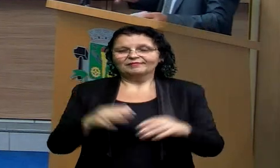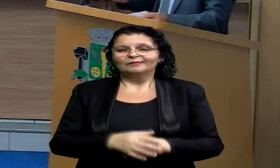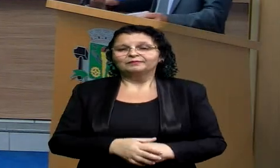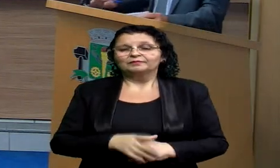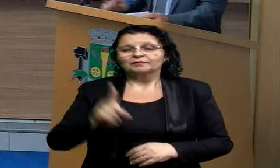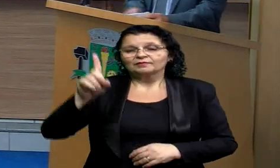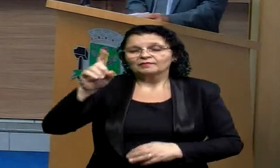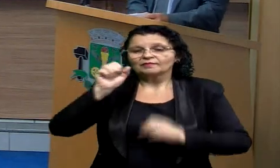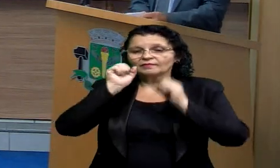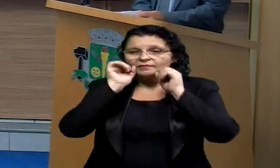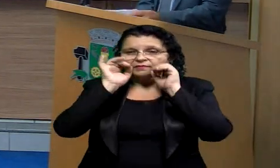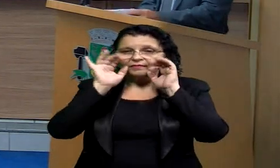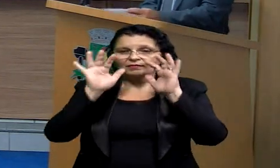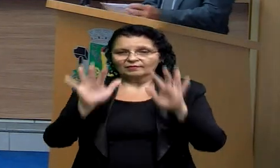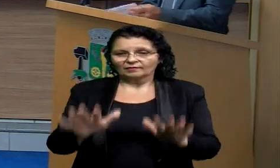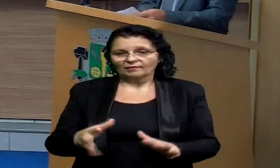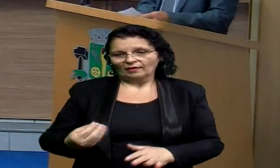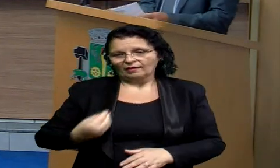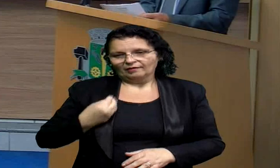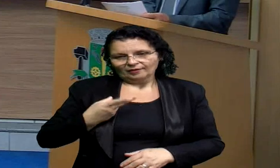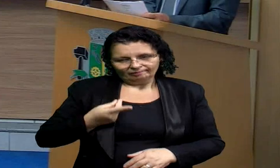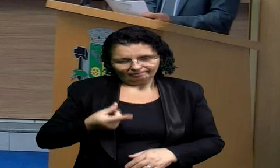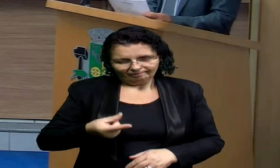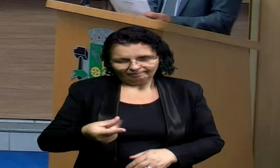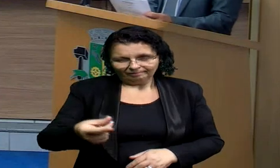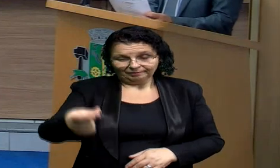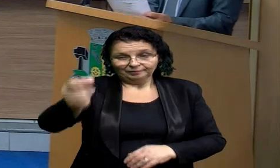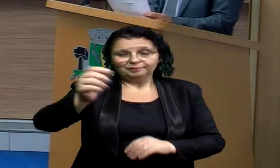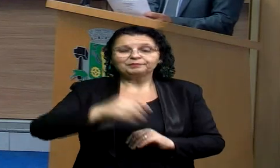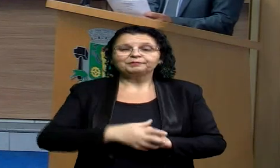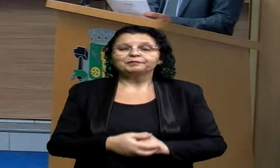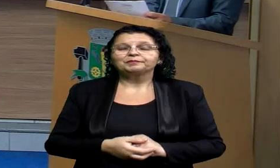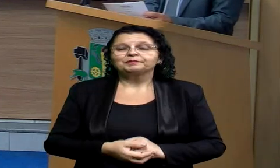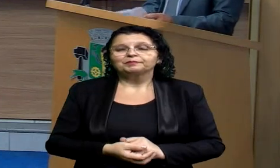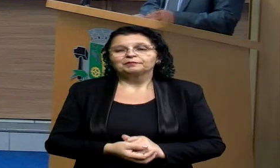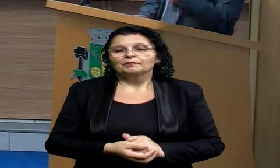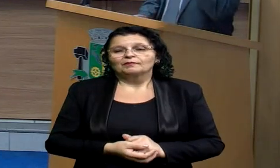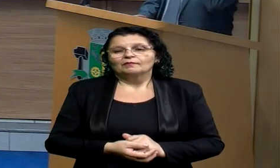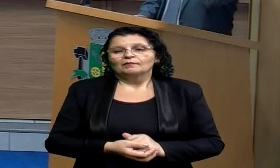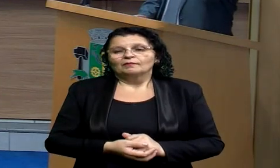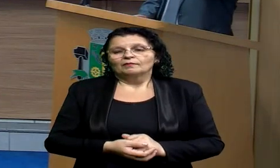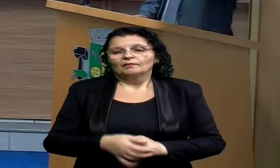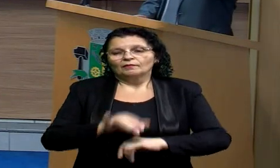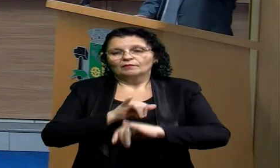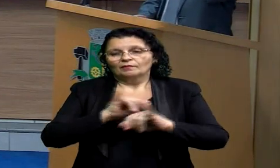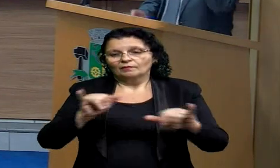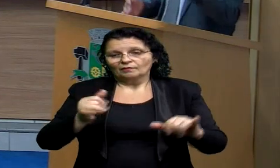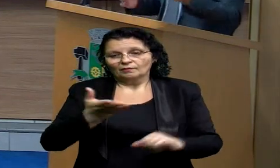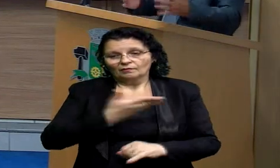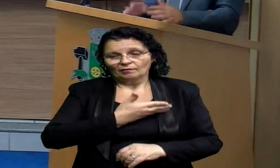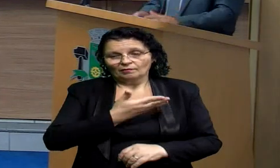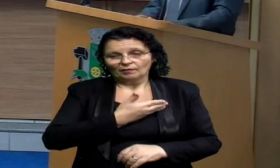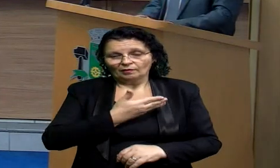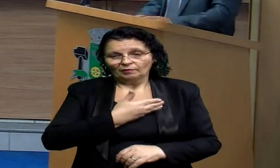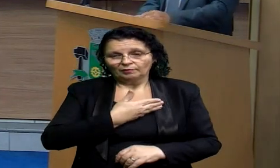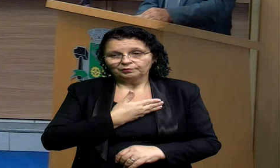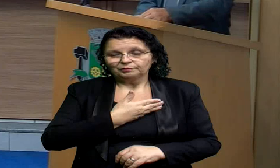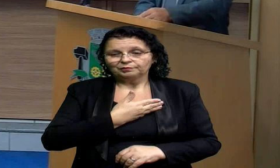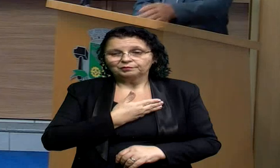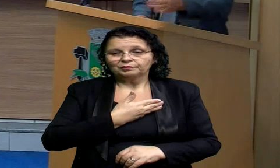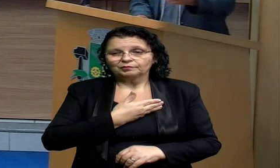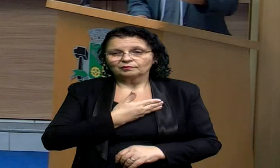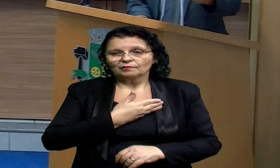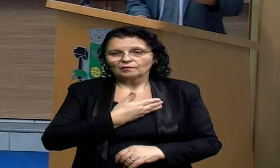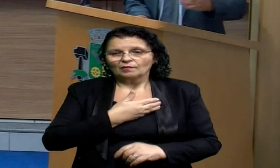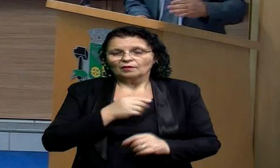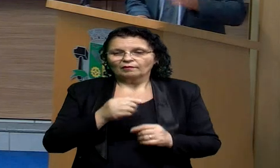Deus te abençoe e que vida longa e avisar os amigos nossos companheiros que